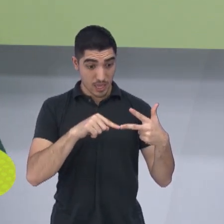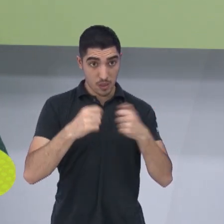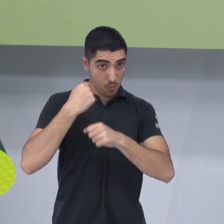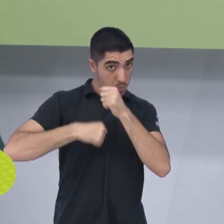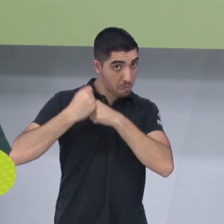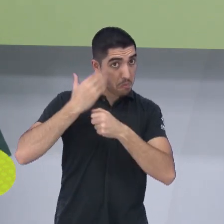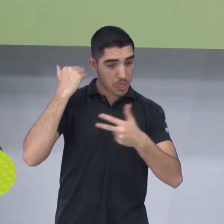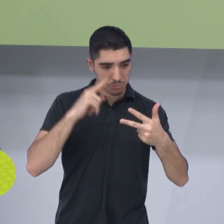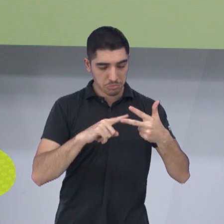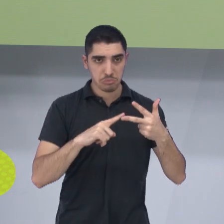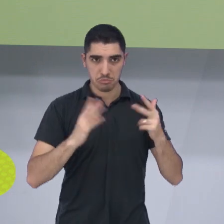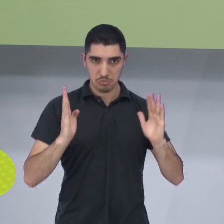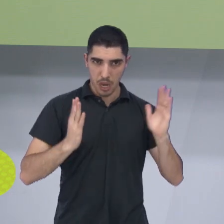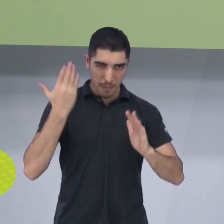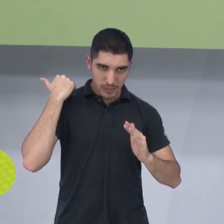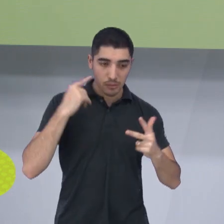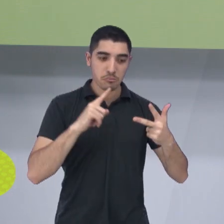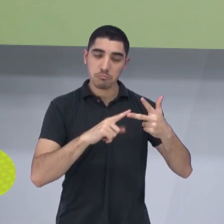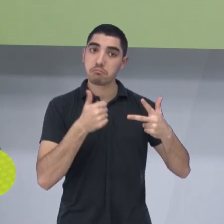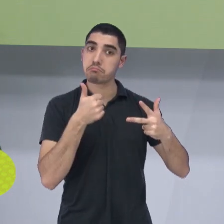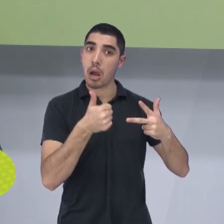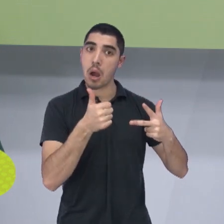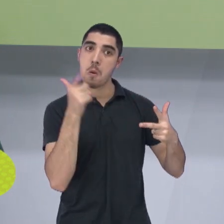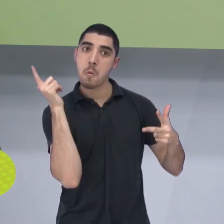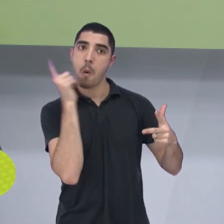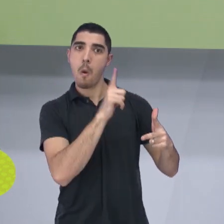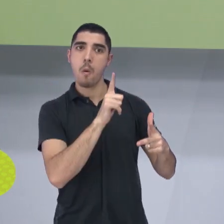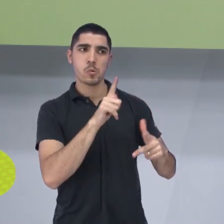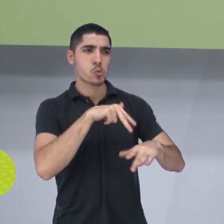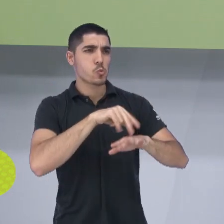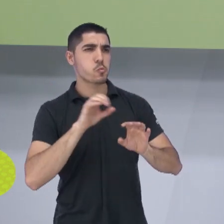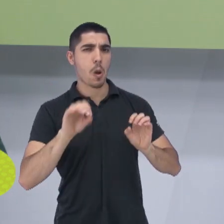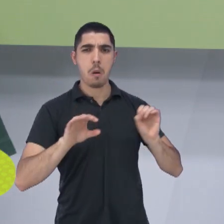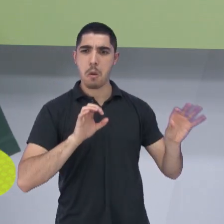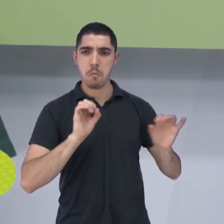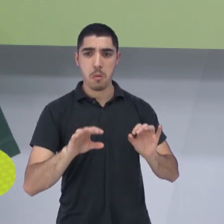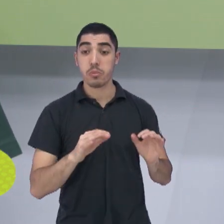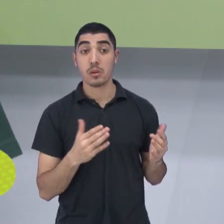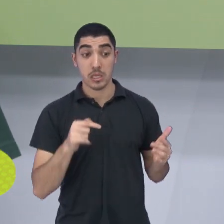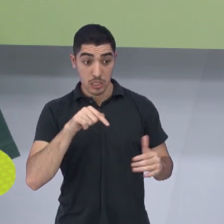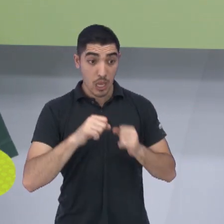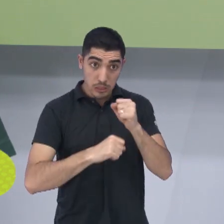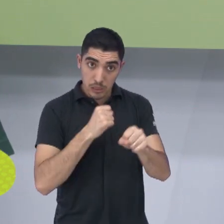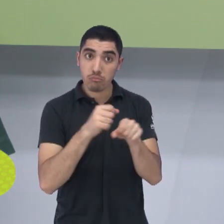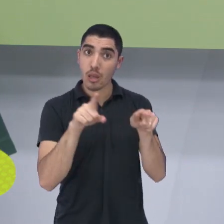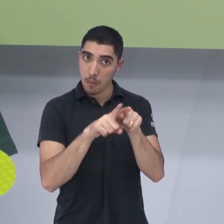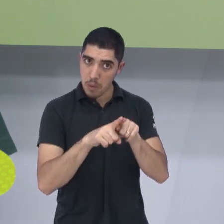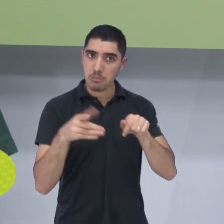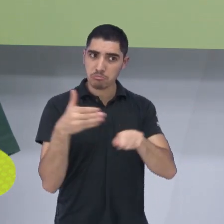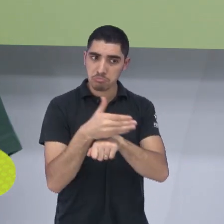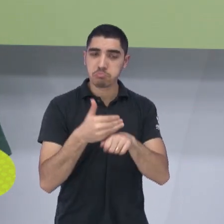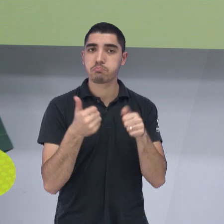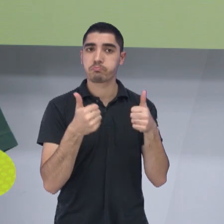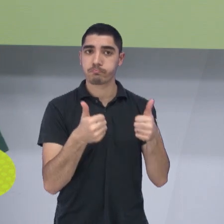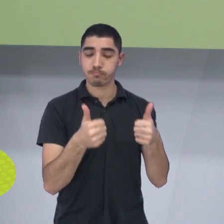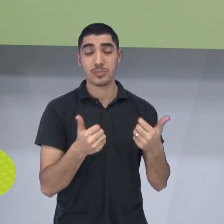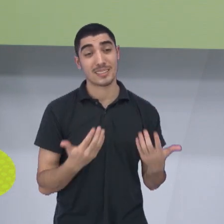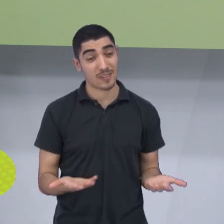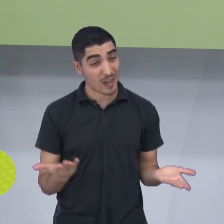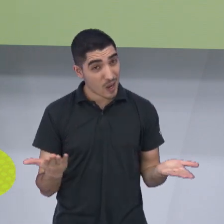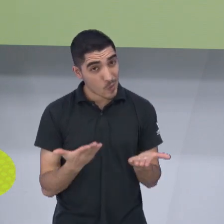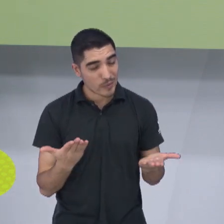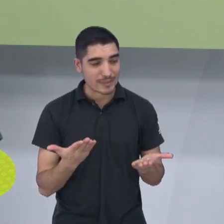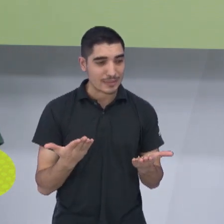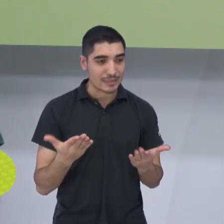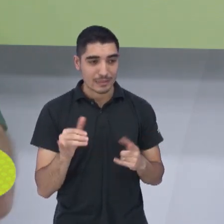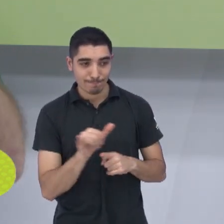bem. Um dos destaques do time do São José e esse ano também não tem sido diferente. Então, tem que tentar contornar essa